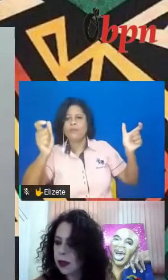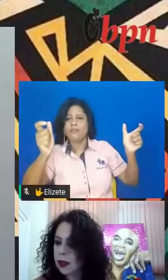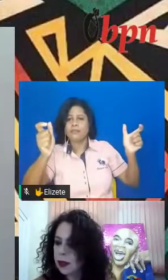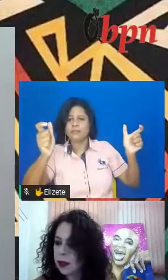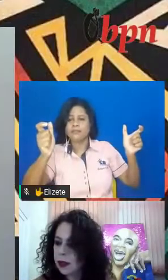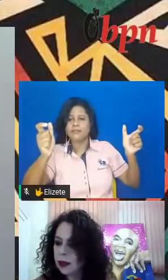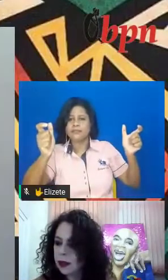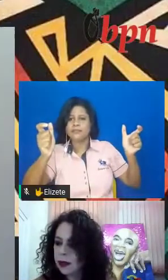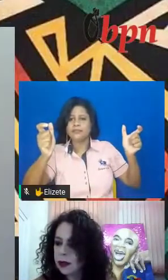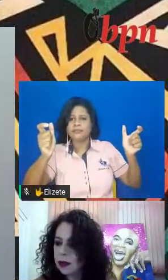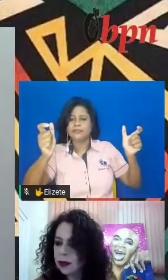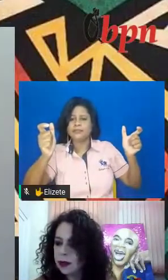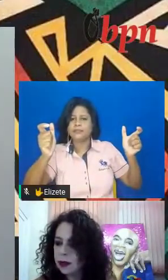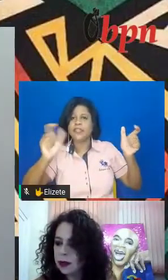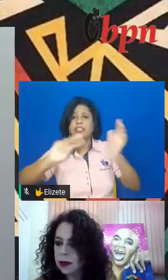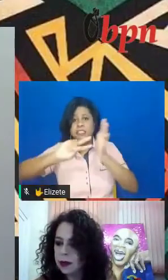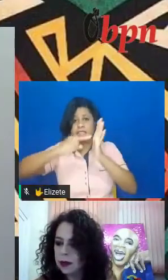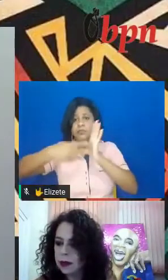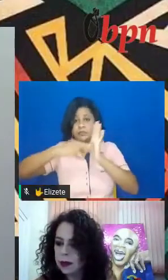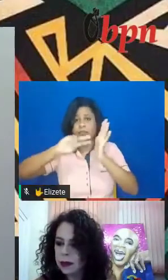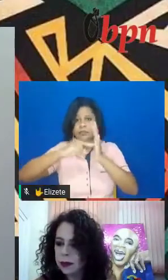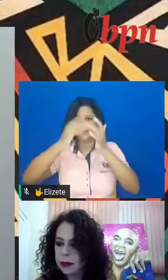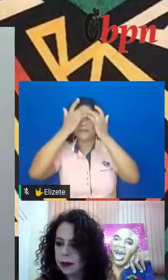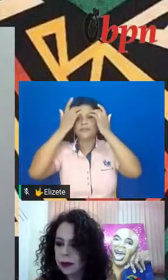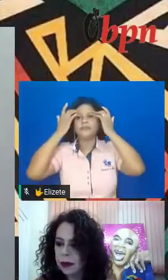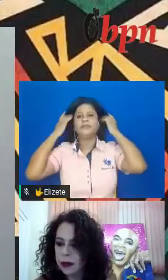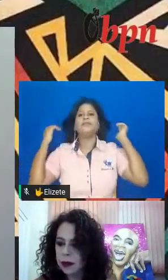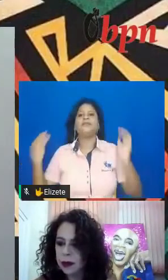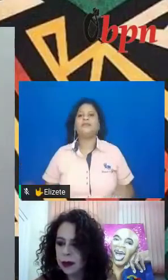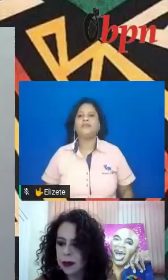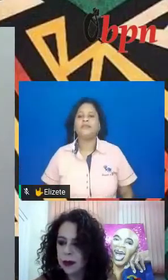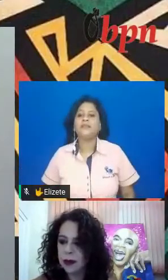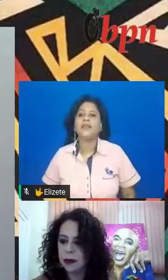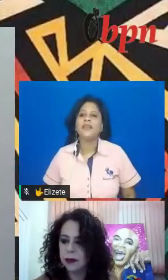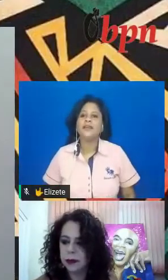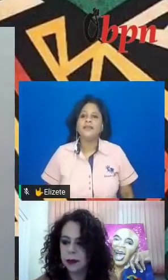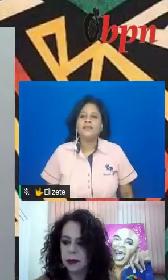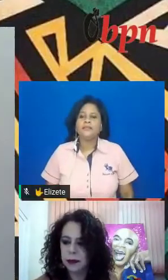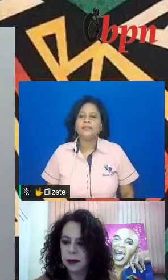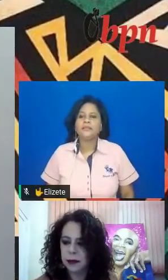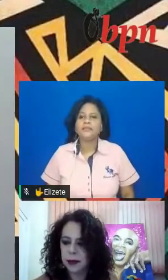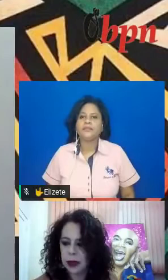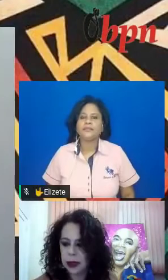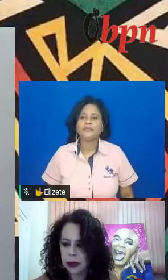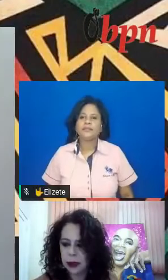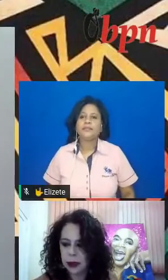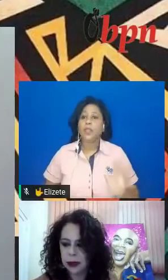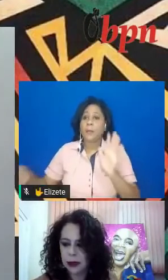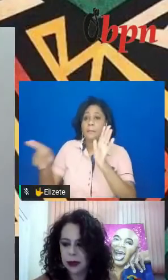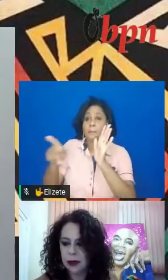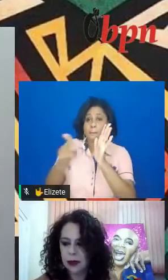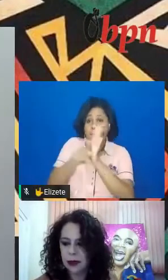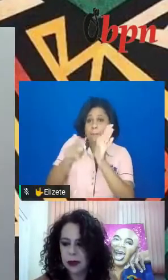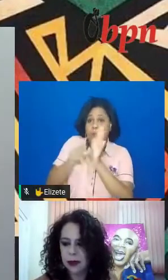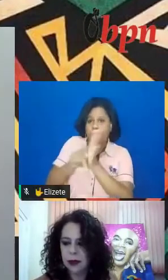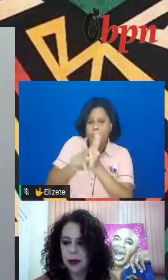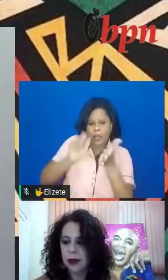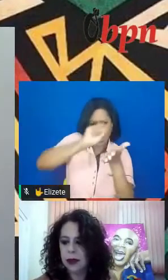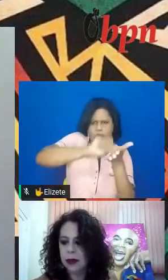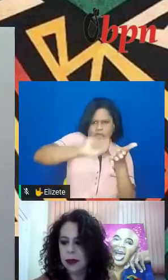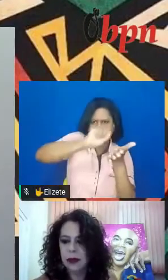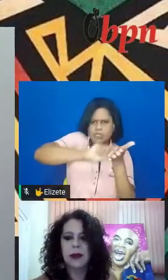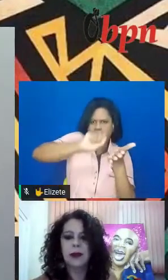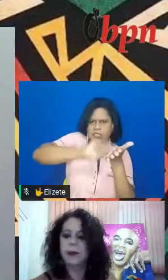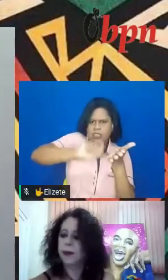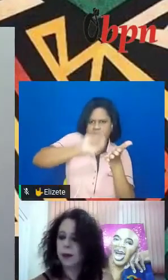no seu amplo significado. E eu quero considerar o signo da escrita justamente de uma maneira mais